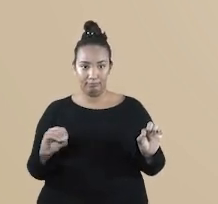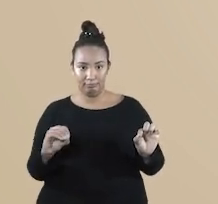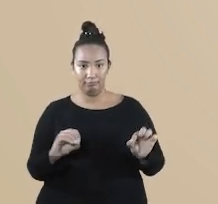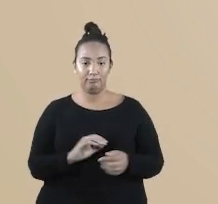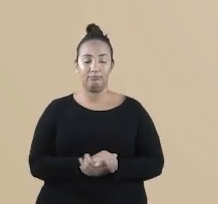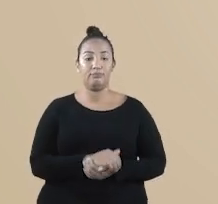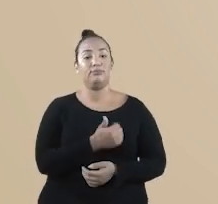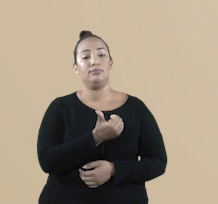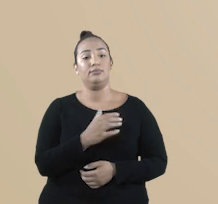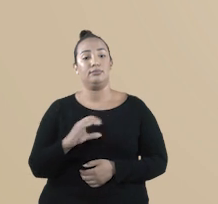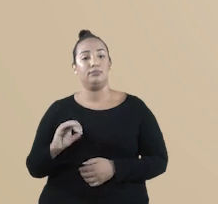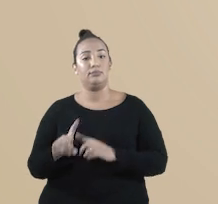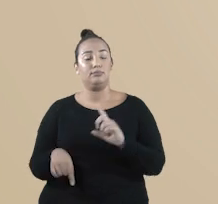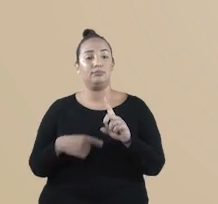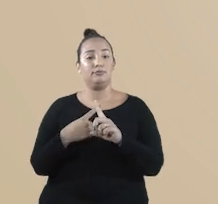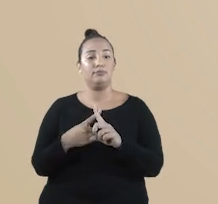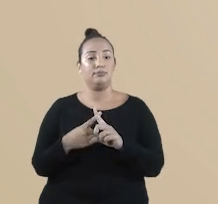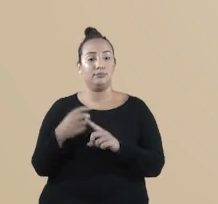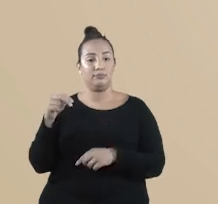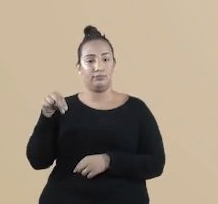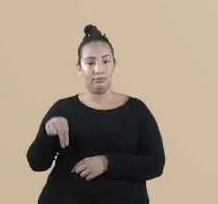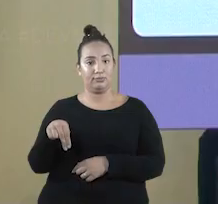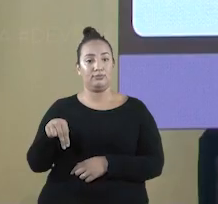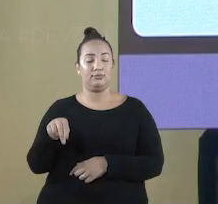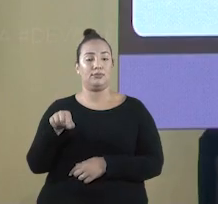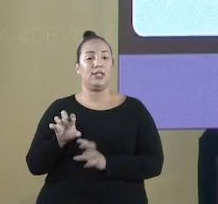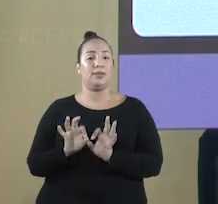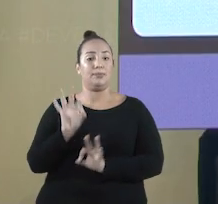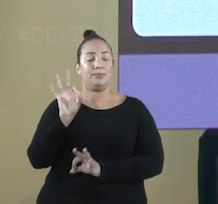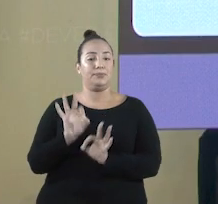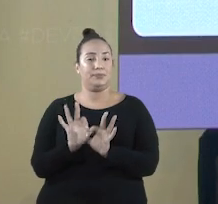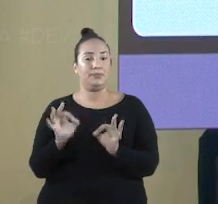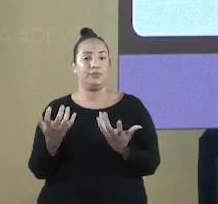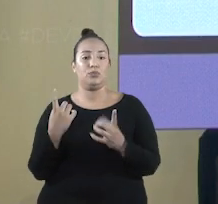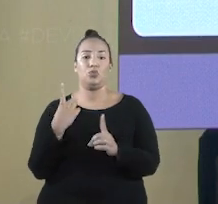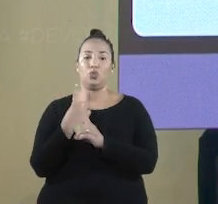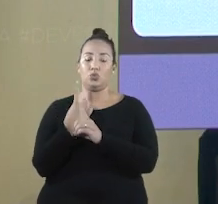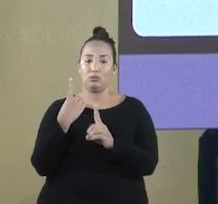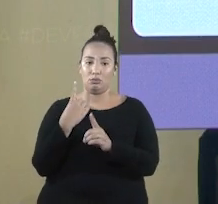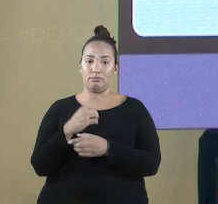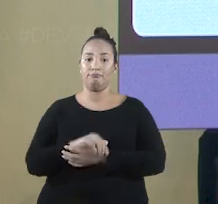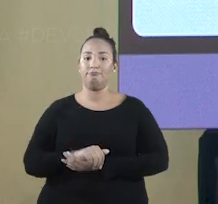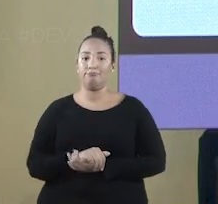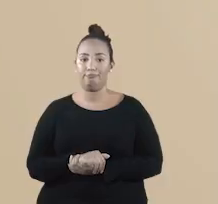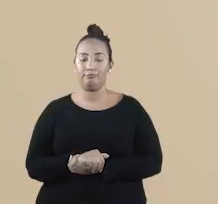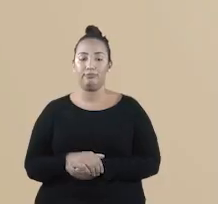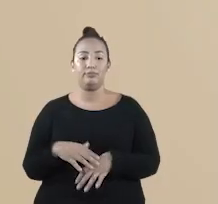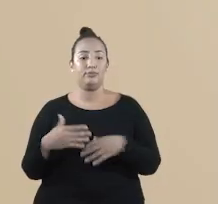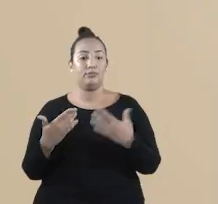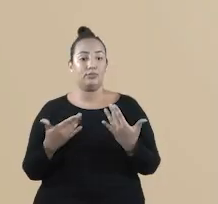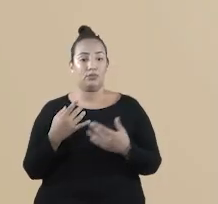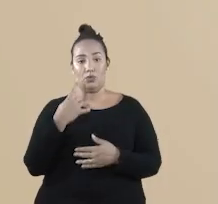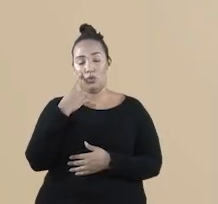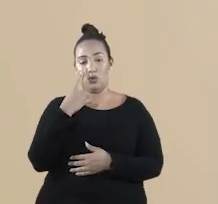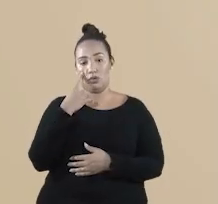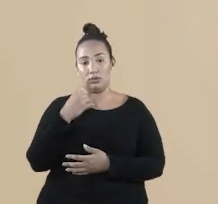100. 100 vezes N é a medida que eu quero achar. Eu quero encontrar N. Então,